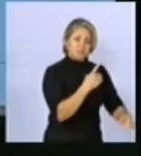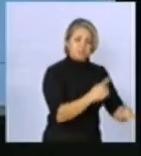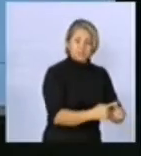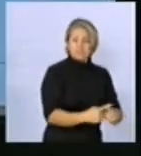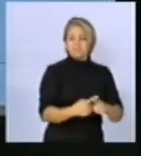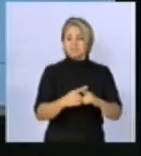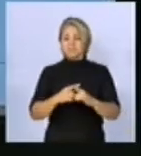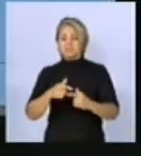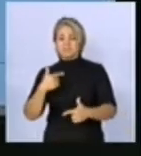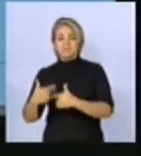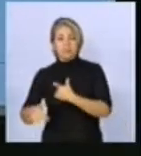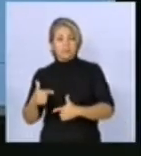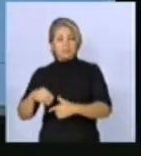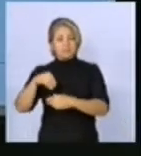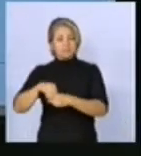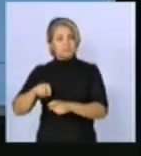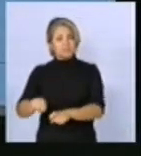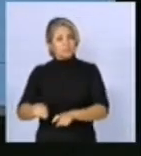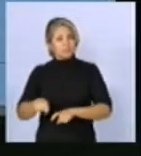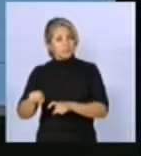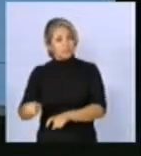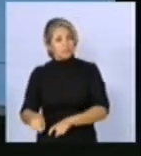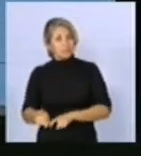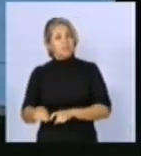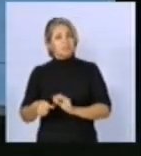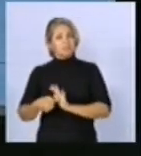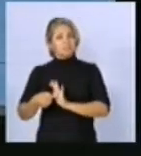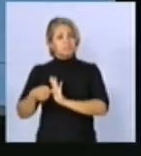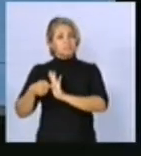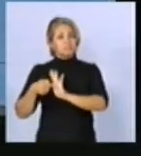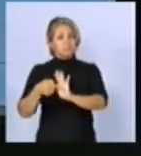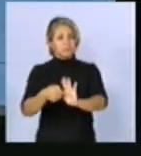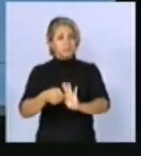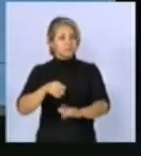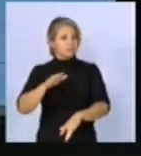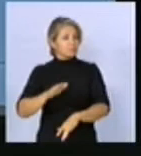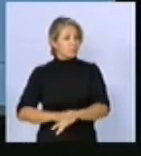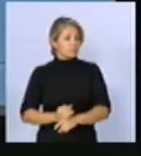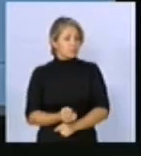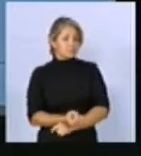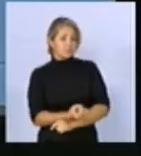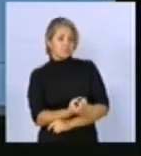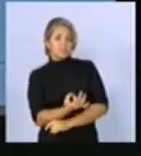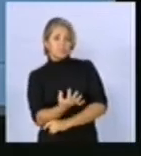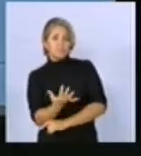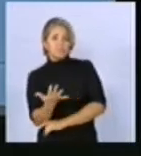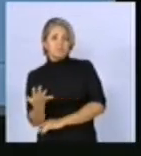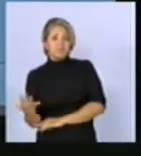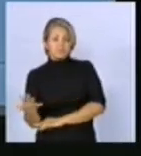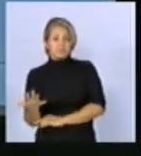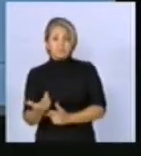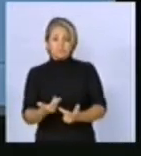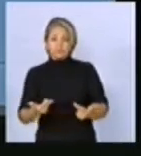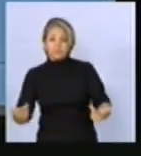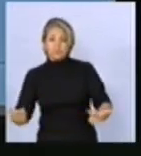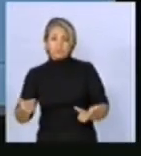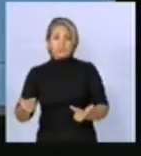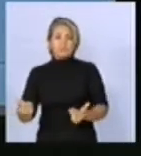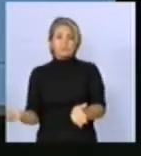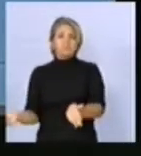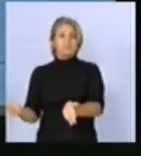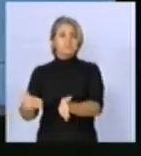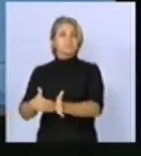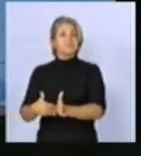no campo vem trazendo uma maior quantidade de produto final